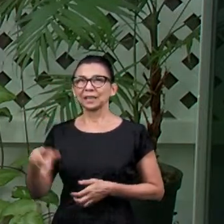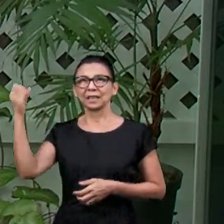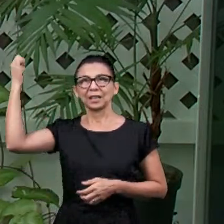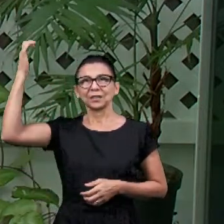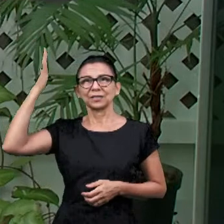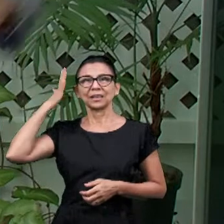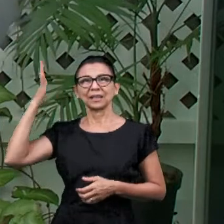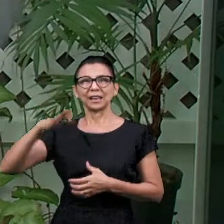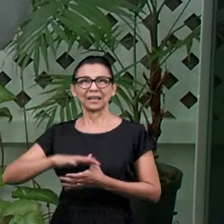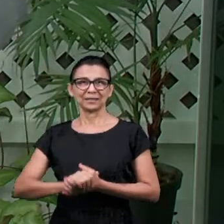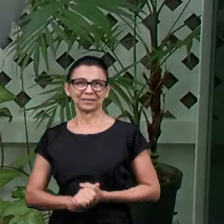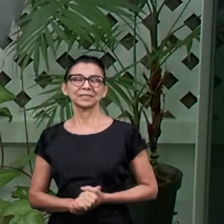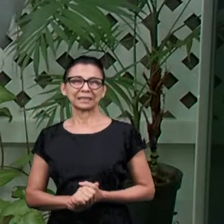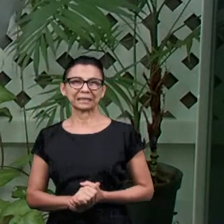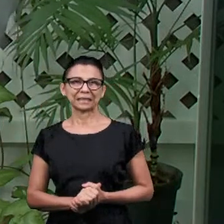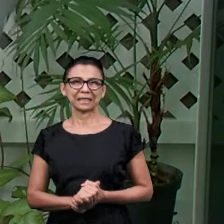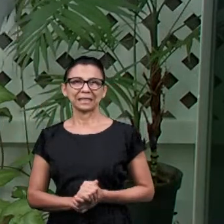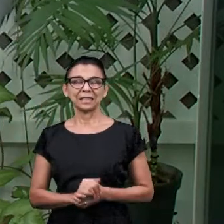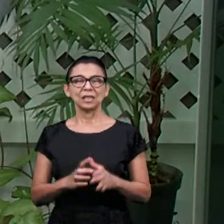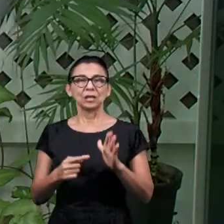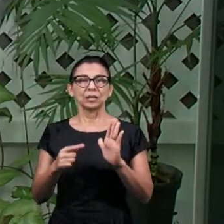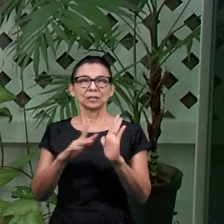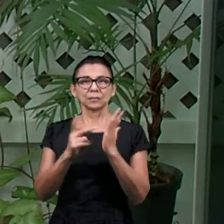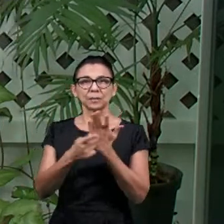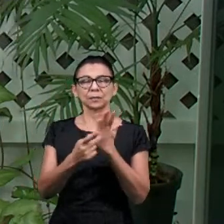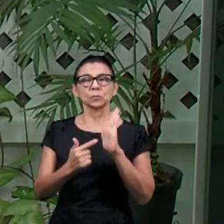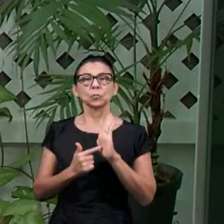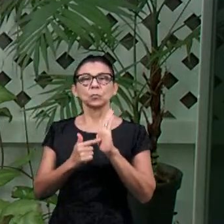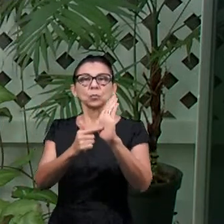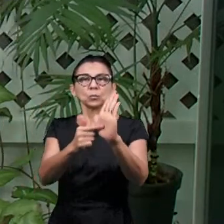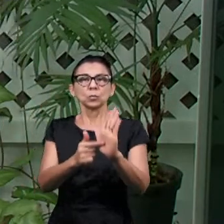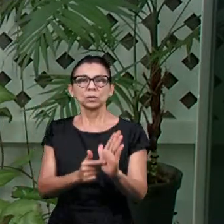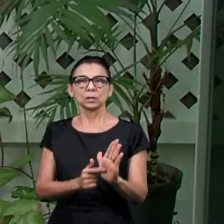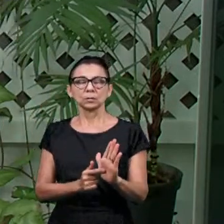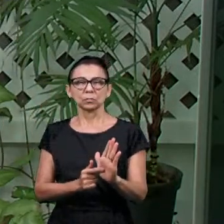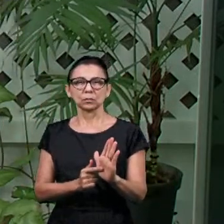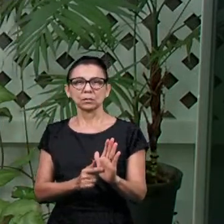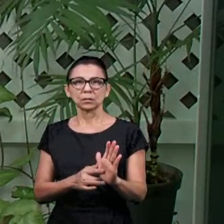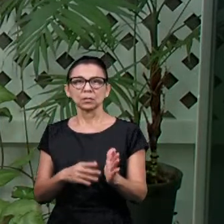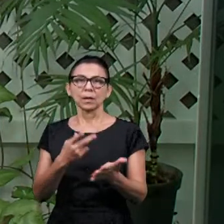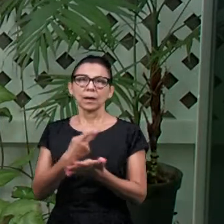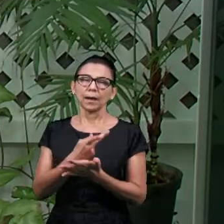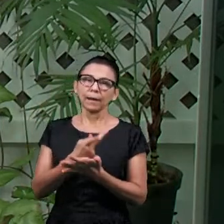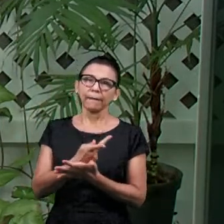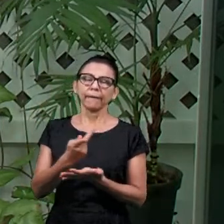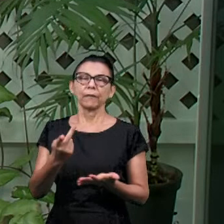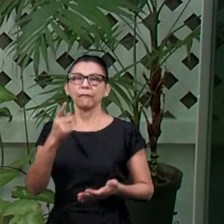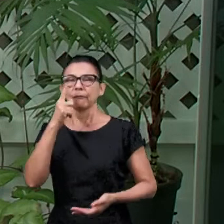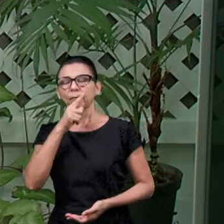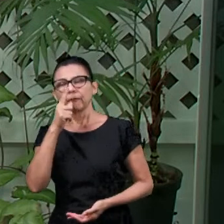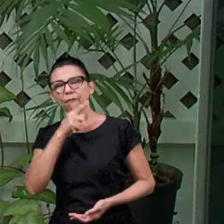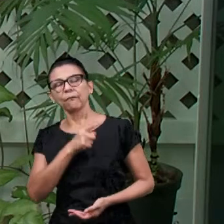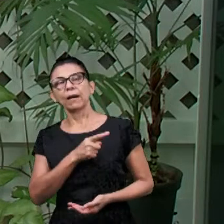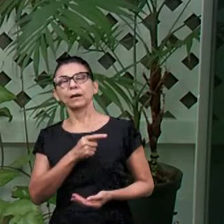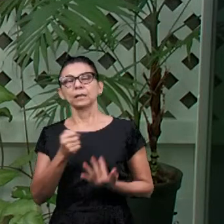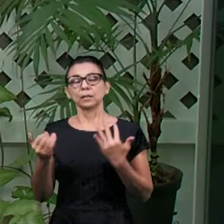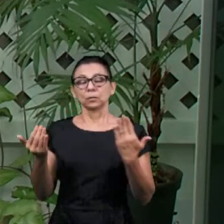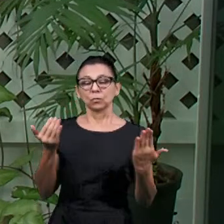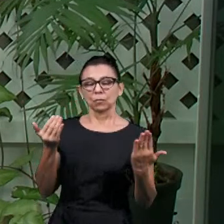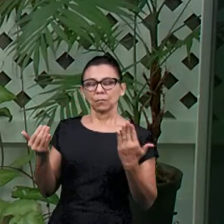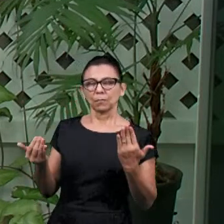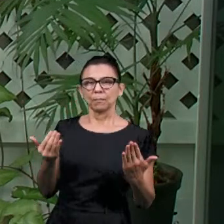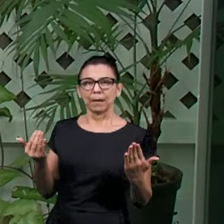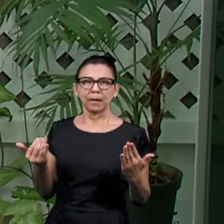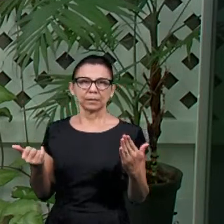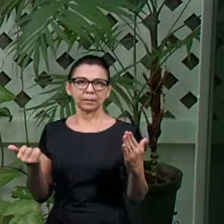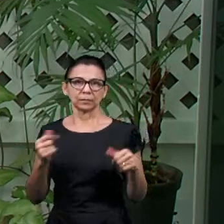que está a operação do erro? Inclusive, do erro. Ele vai te mostrar. Porque se você não sabe onde está o erro, você não sabe onde está a